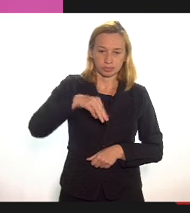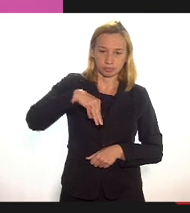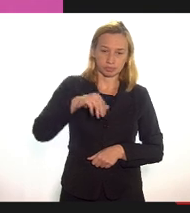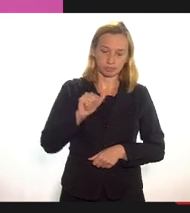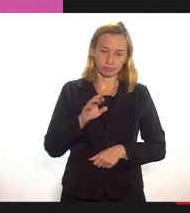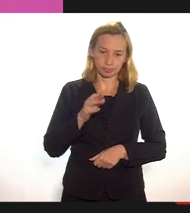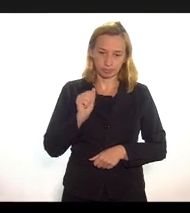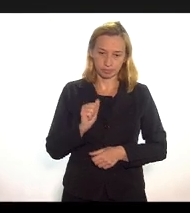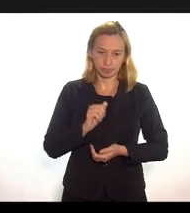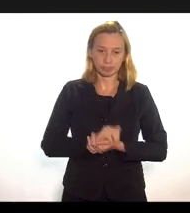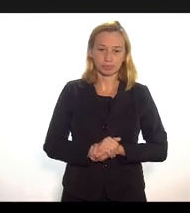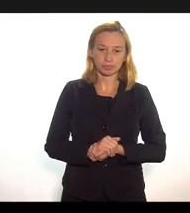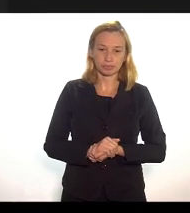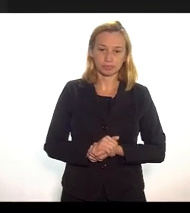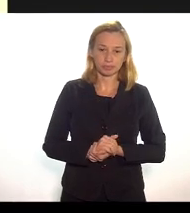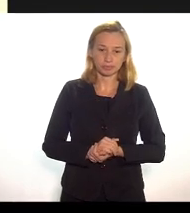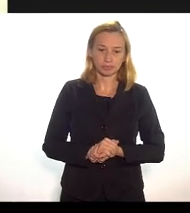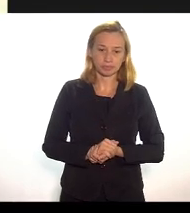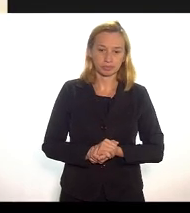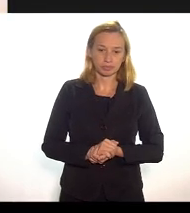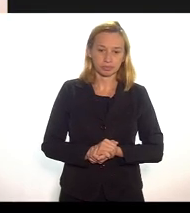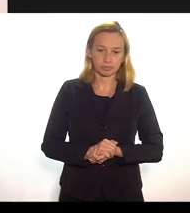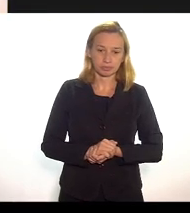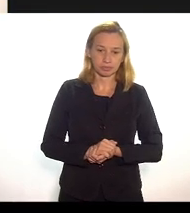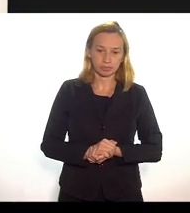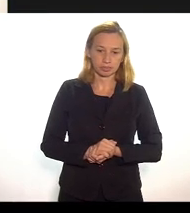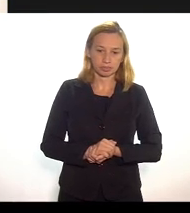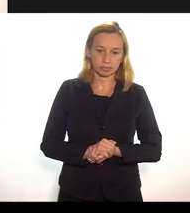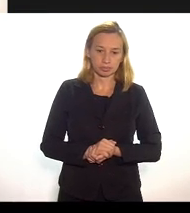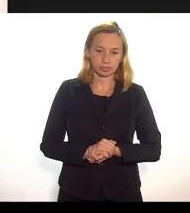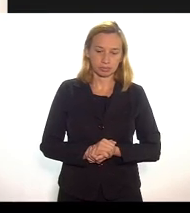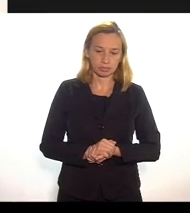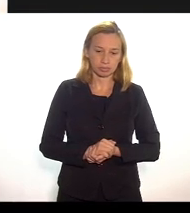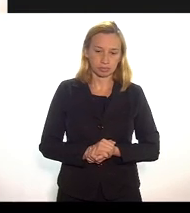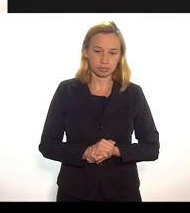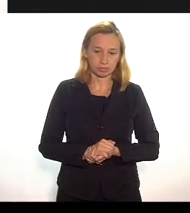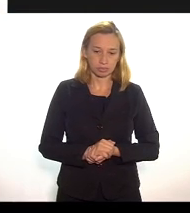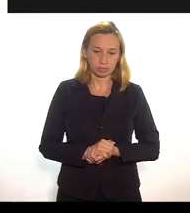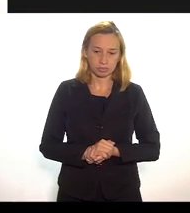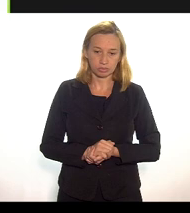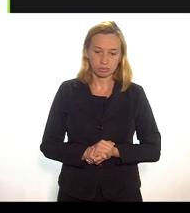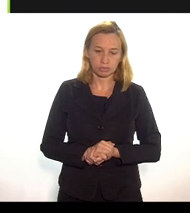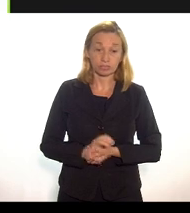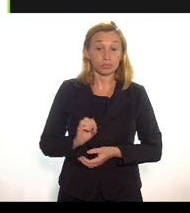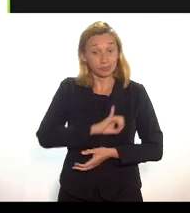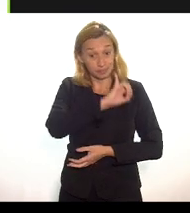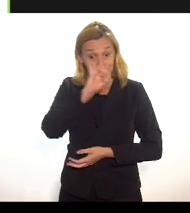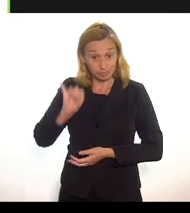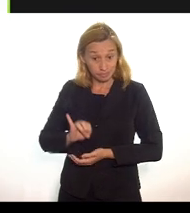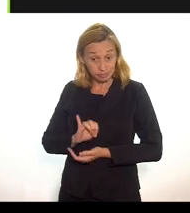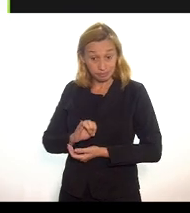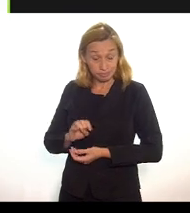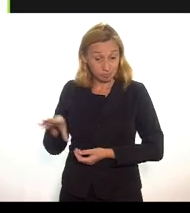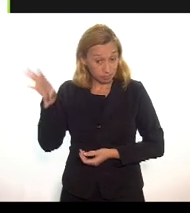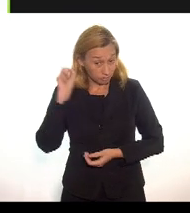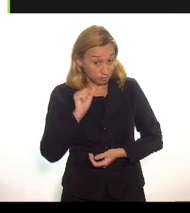Lustosa. Doutora Márcia Lustosa, por favor. Olá, estão me